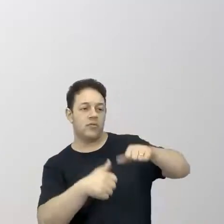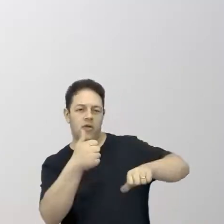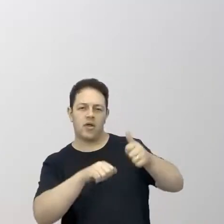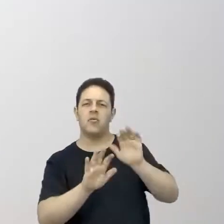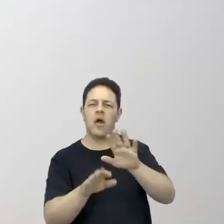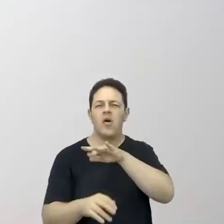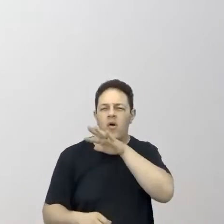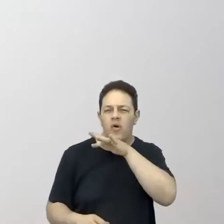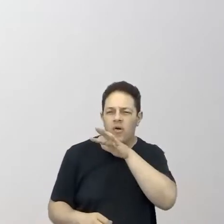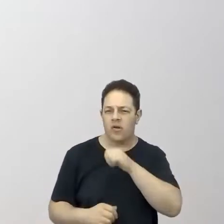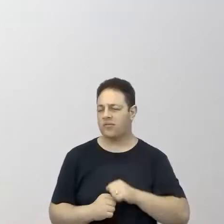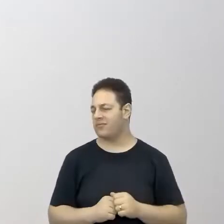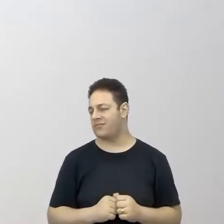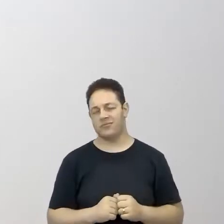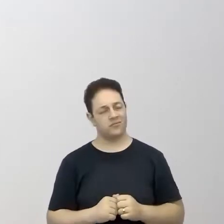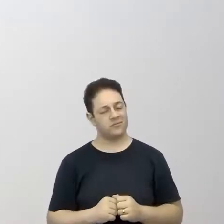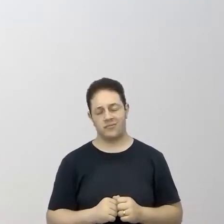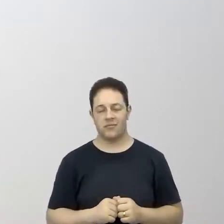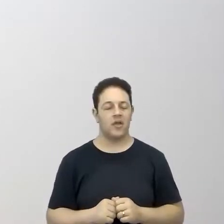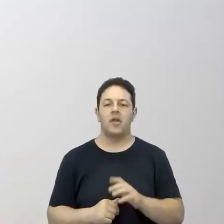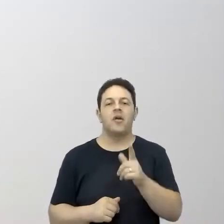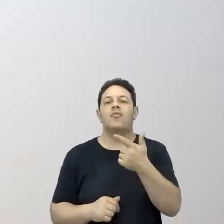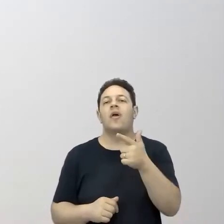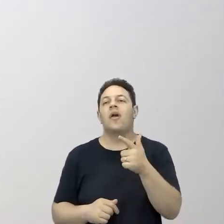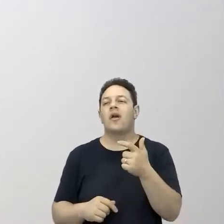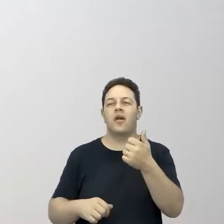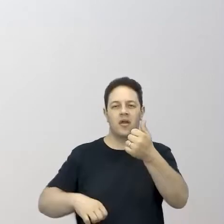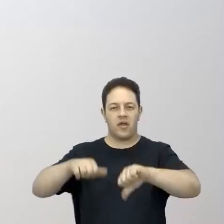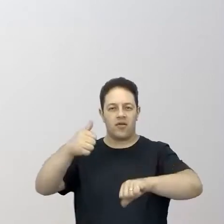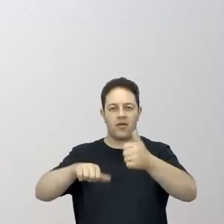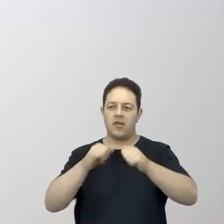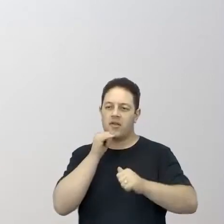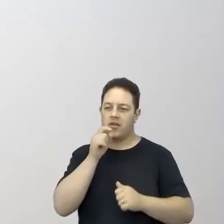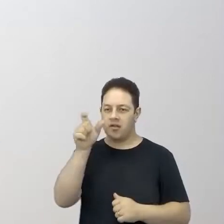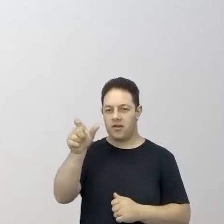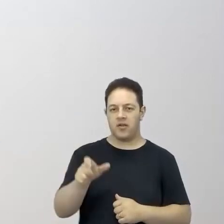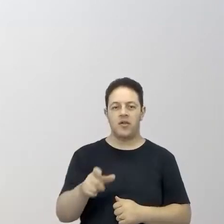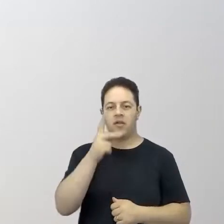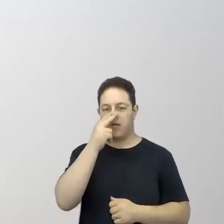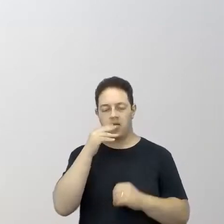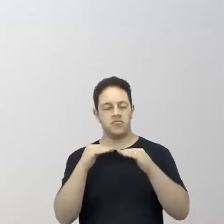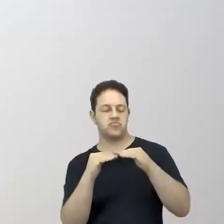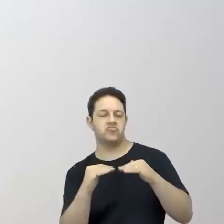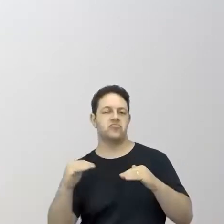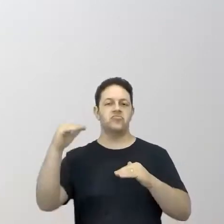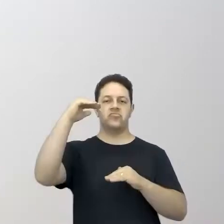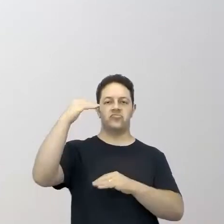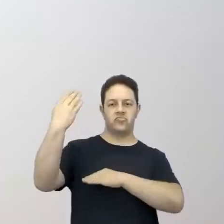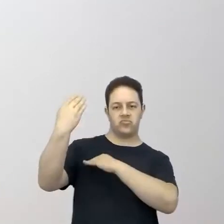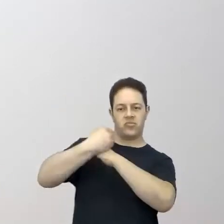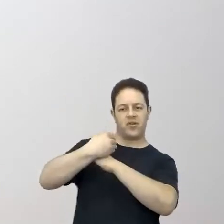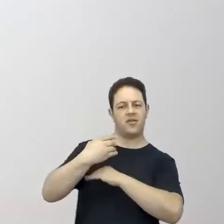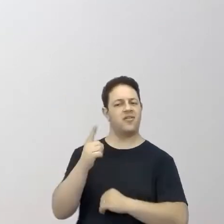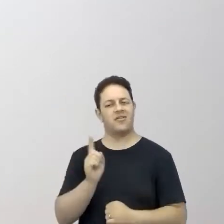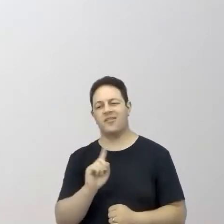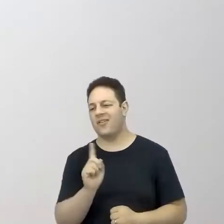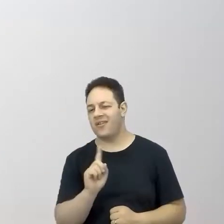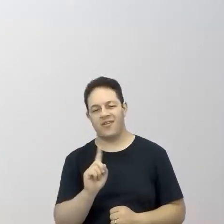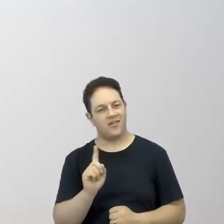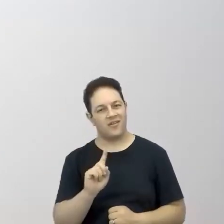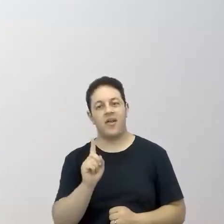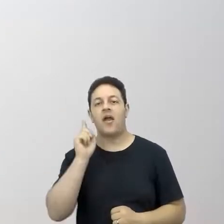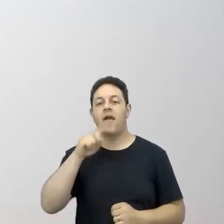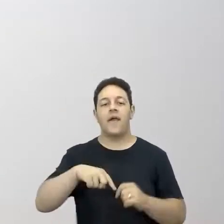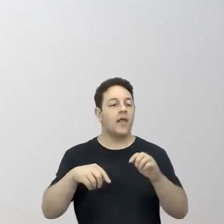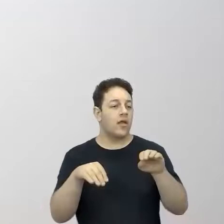ruim também, porque não é uma avaliação de alguém que está numa condição superior a sua. É uma